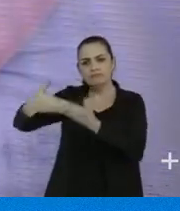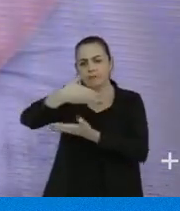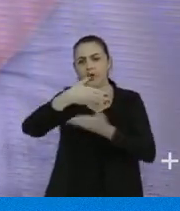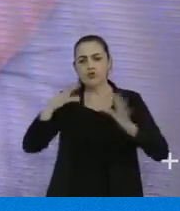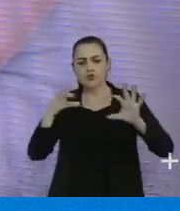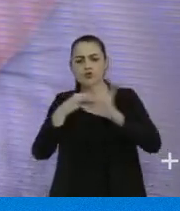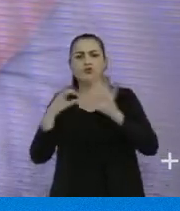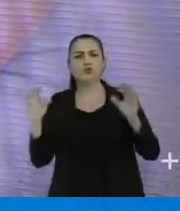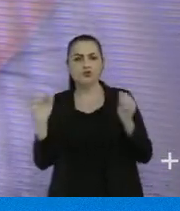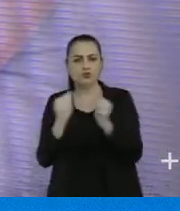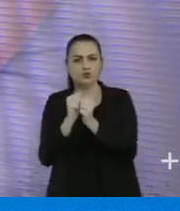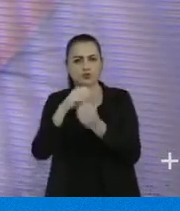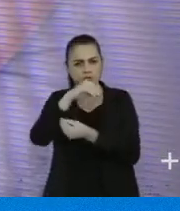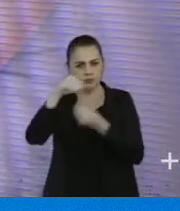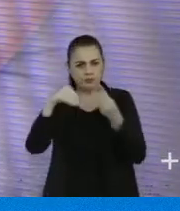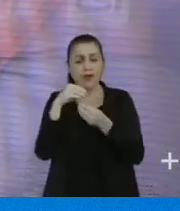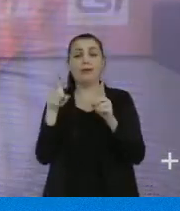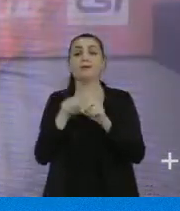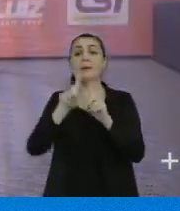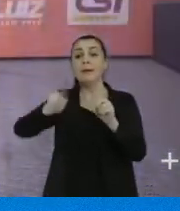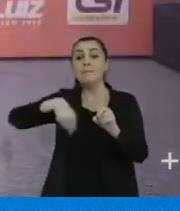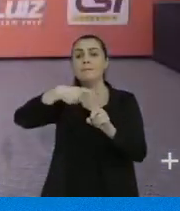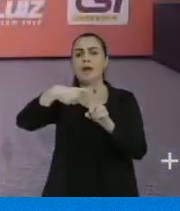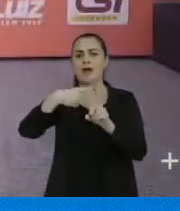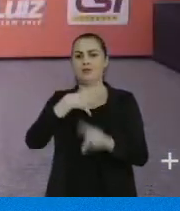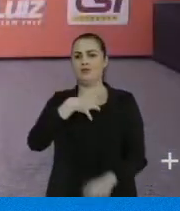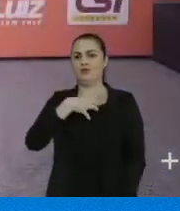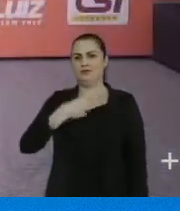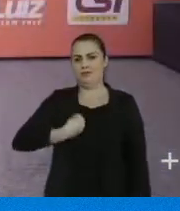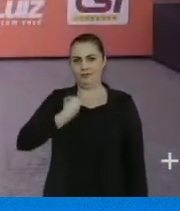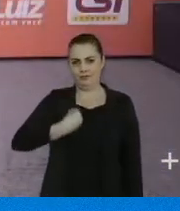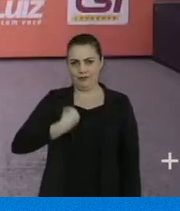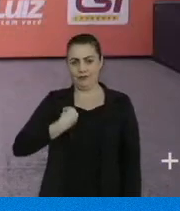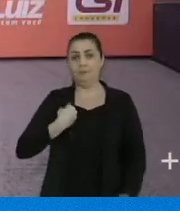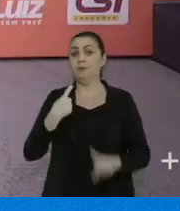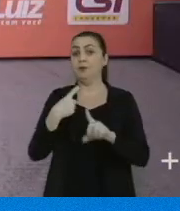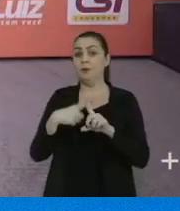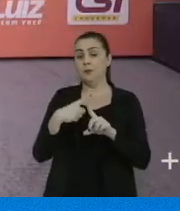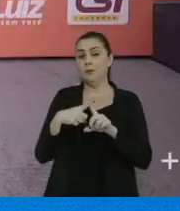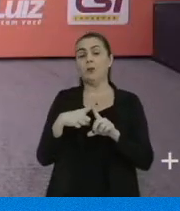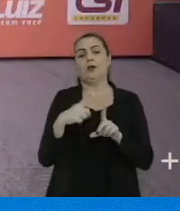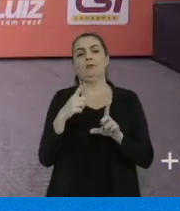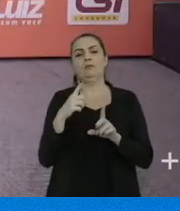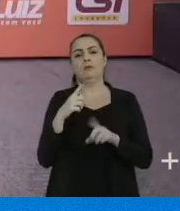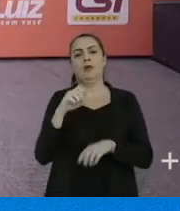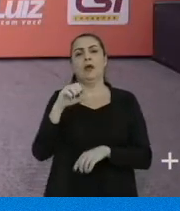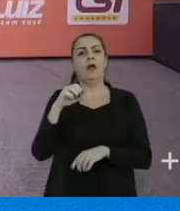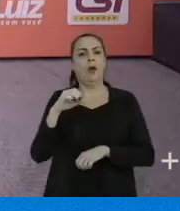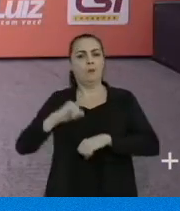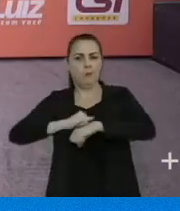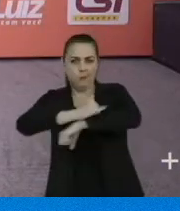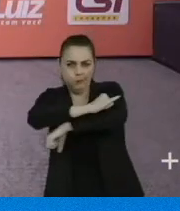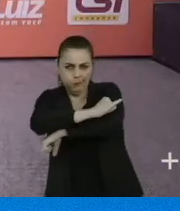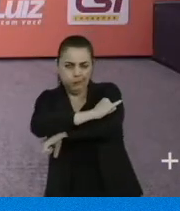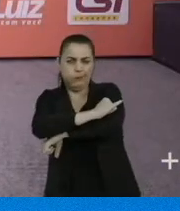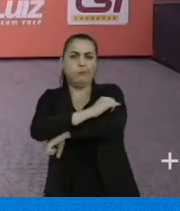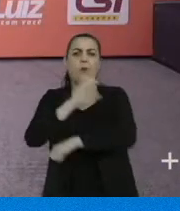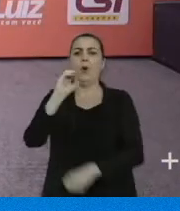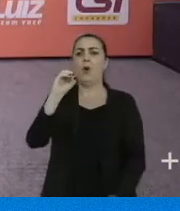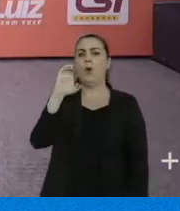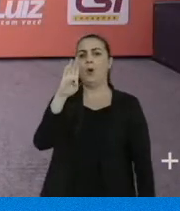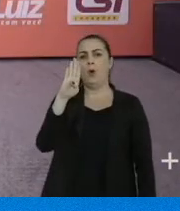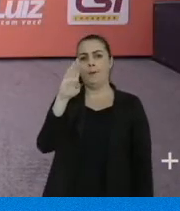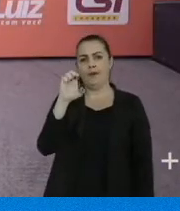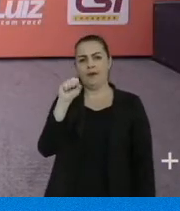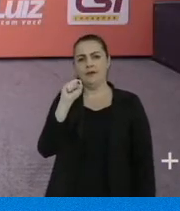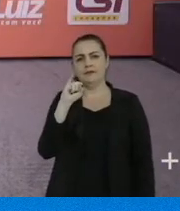de vida. A gente encara um paciente obeso como assim, a obesidade é uma doença crônica e precisa ser tratada sempre.